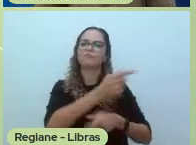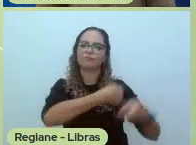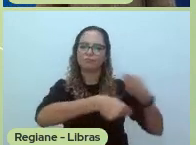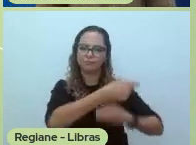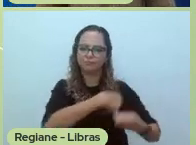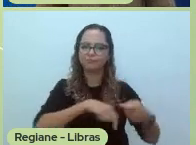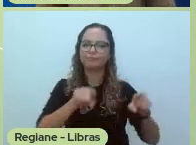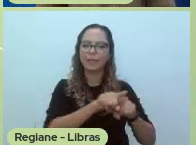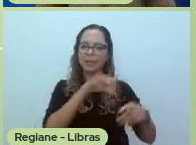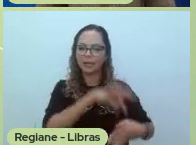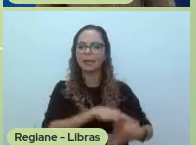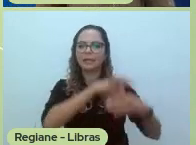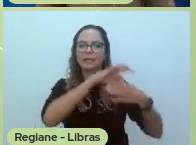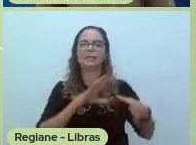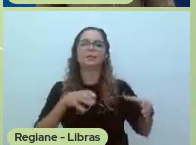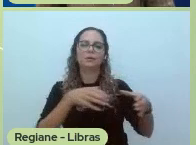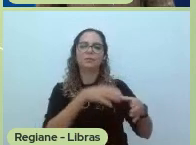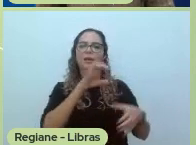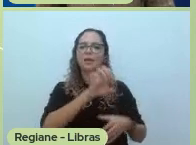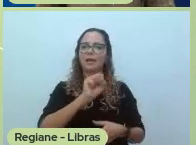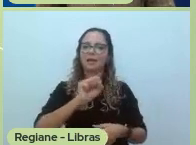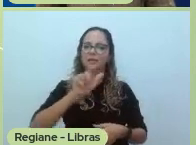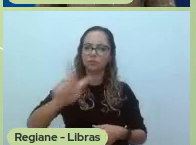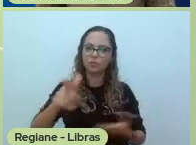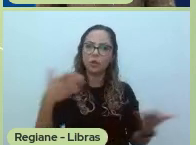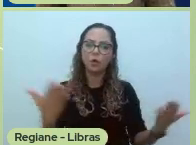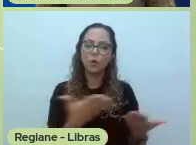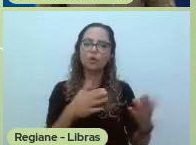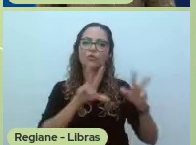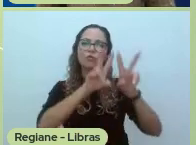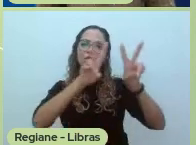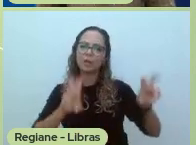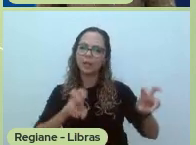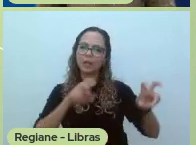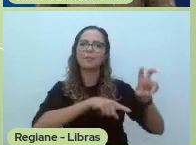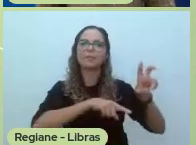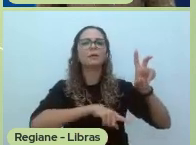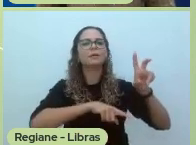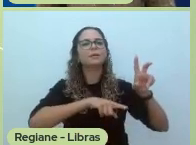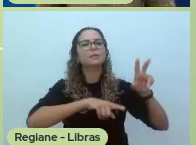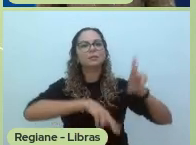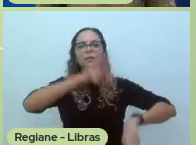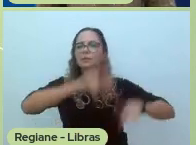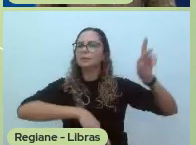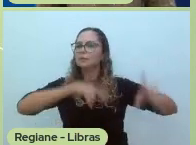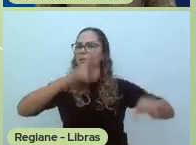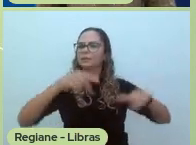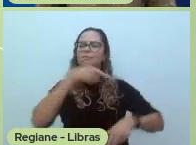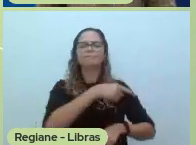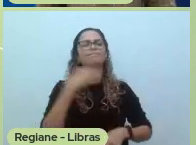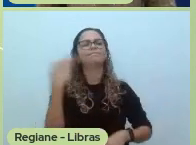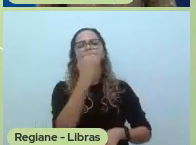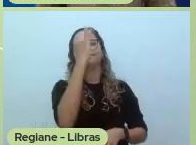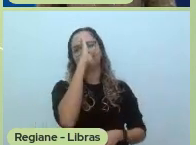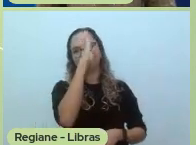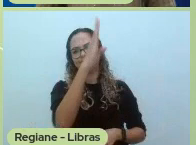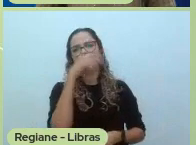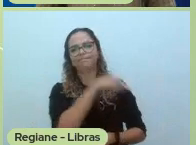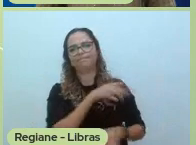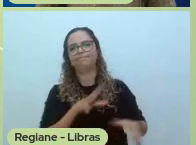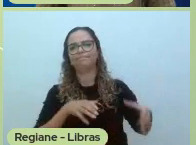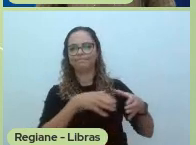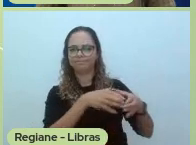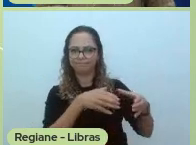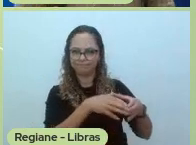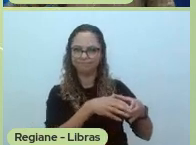ESG, onde hoje o tema de diversidade alçou, né, para essa comissão, e isso transcende um pouco a nossa área de